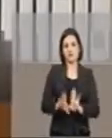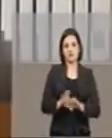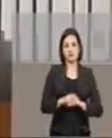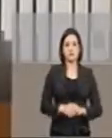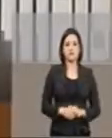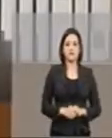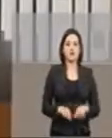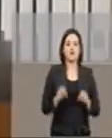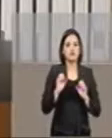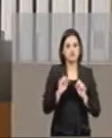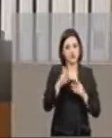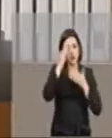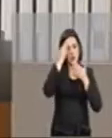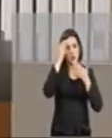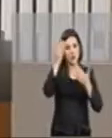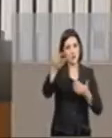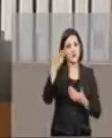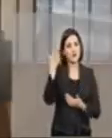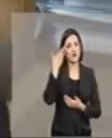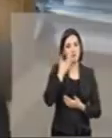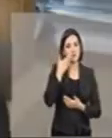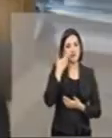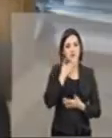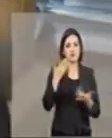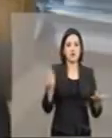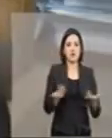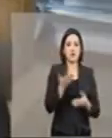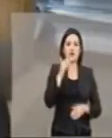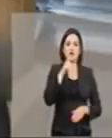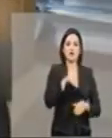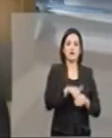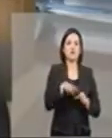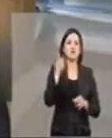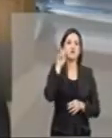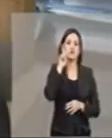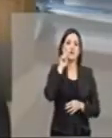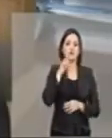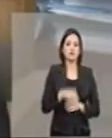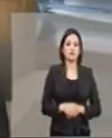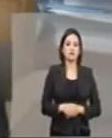Lewandowski. Como vota o ministro Gilmar Mendes? Presidente, eu acompanho o voto do